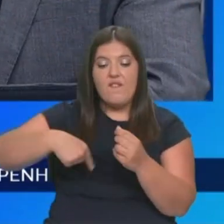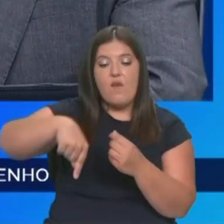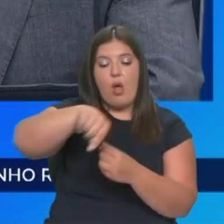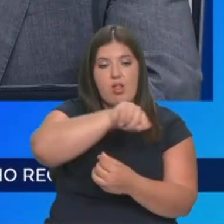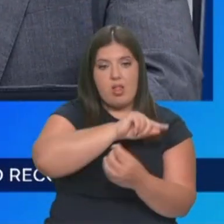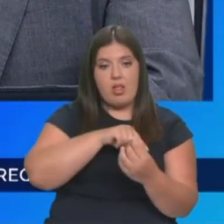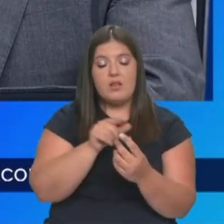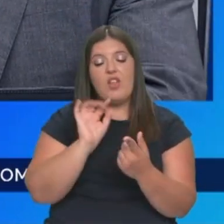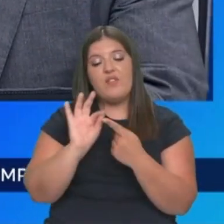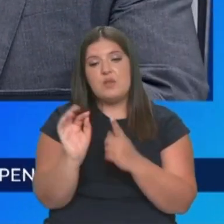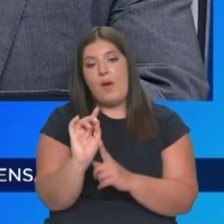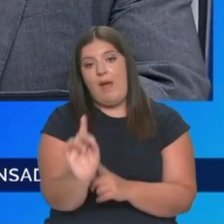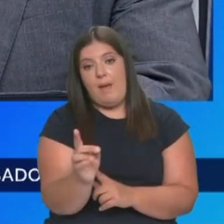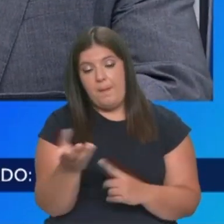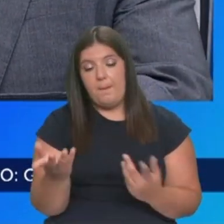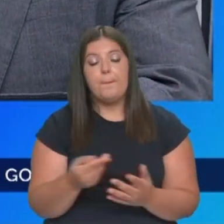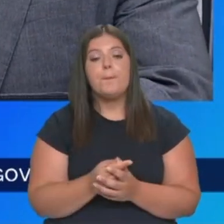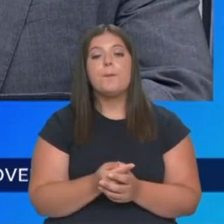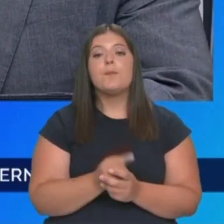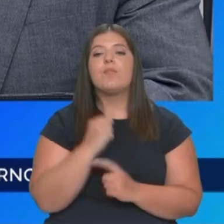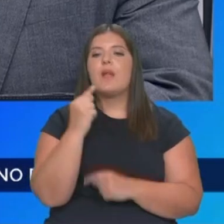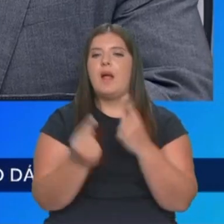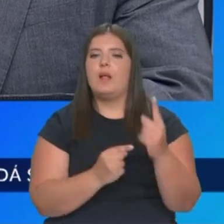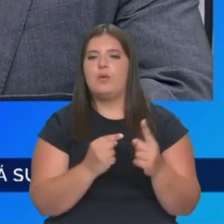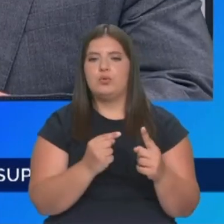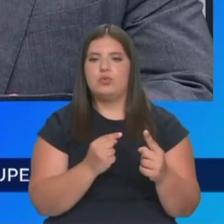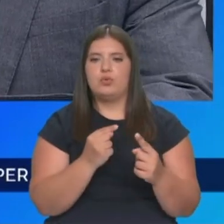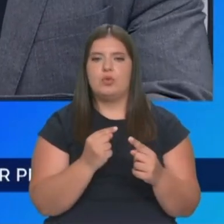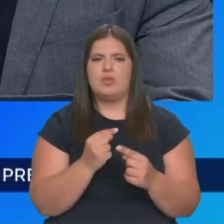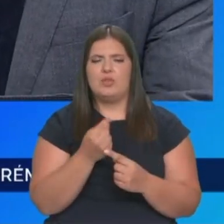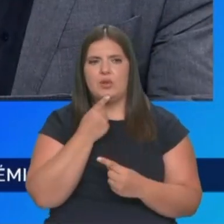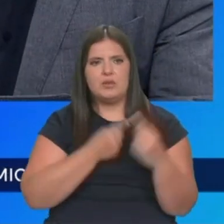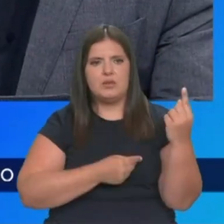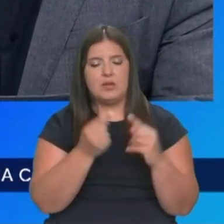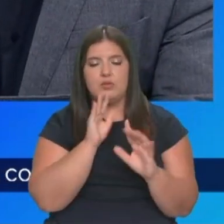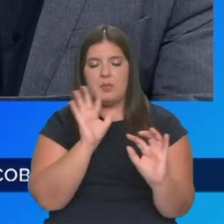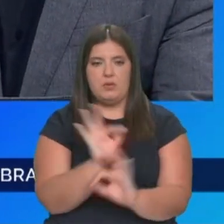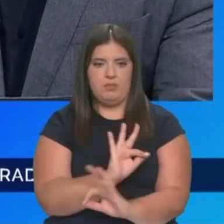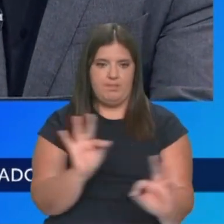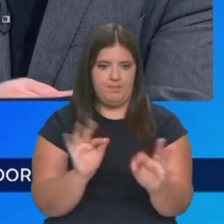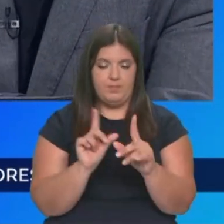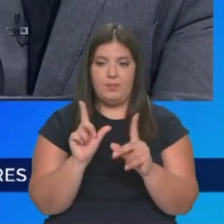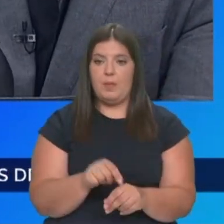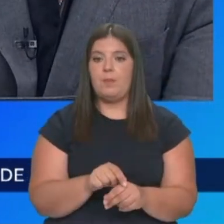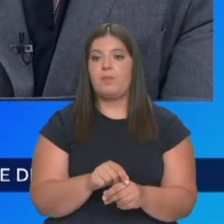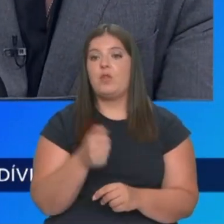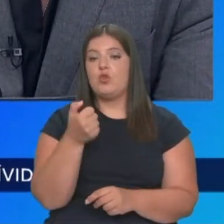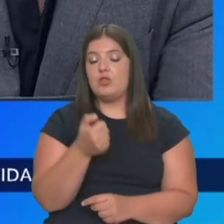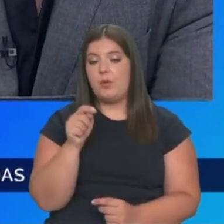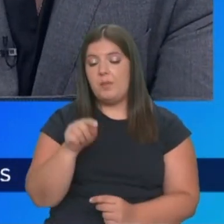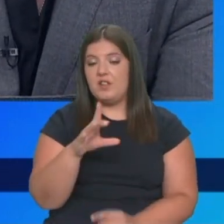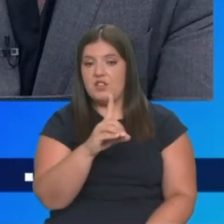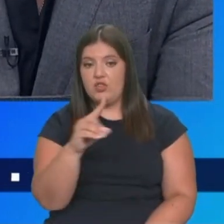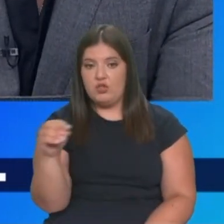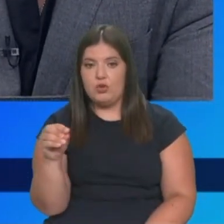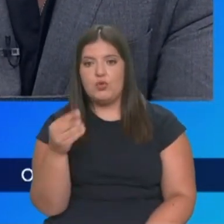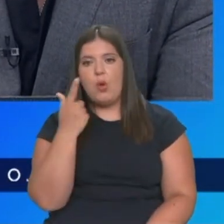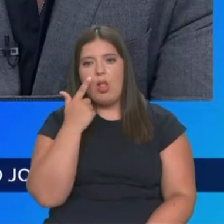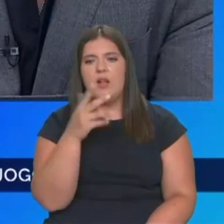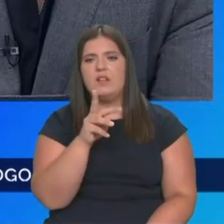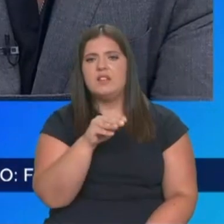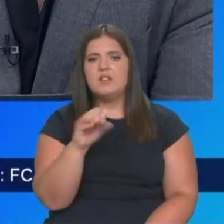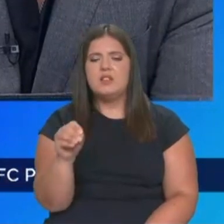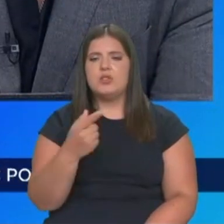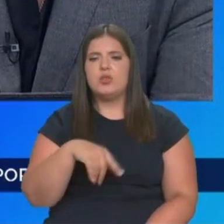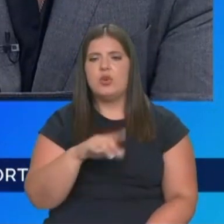de exoplaneta, e alguns que são absolutamente bizarros e extraordinários. Destes 5.600, olha, perto de 300 são aquilo que